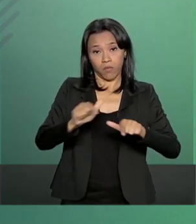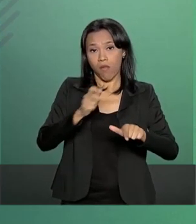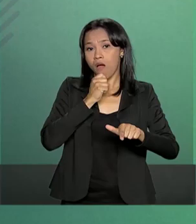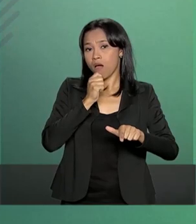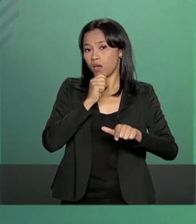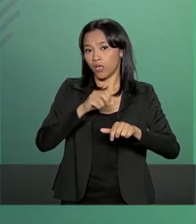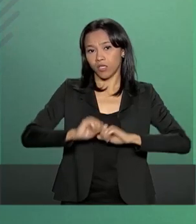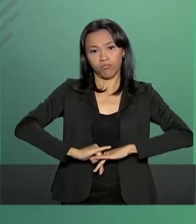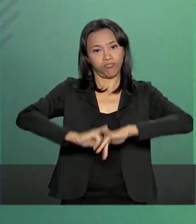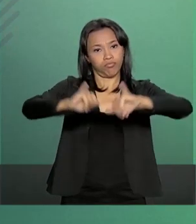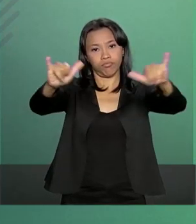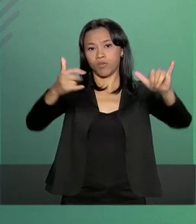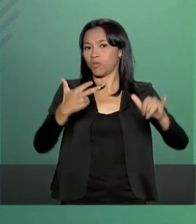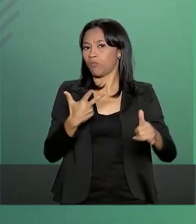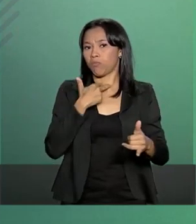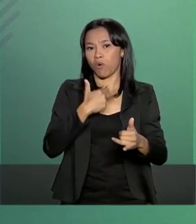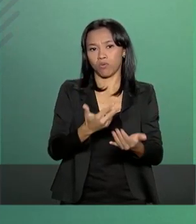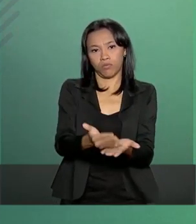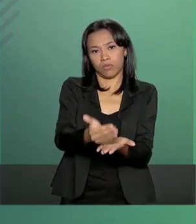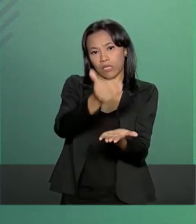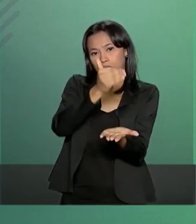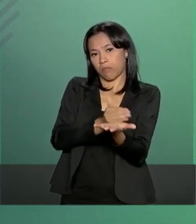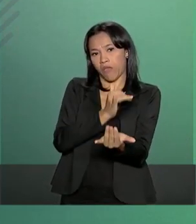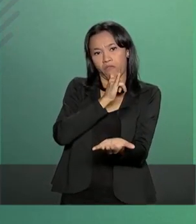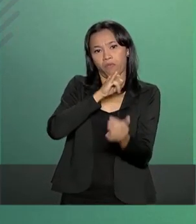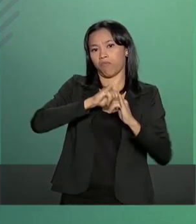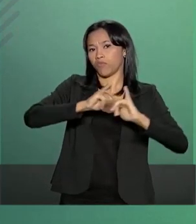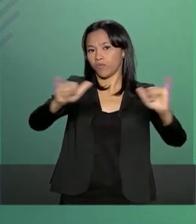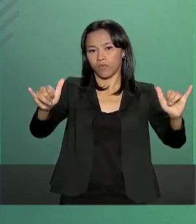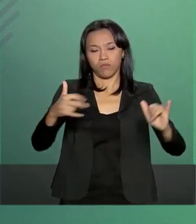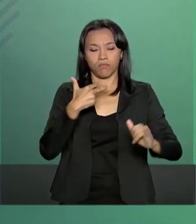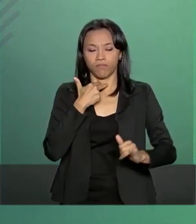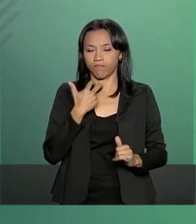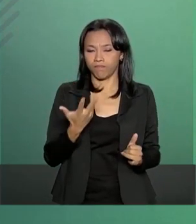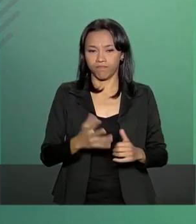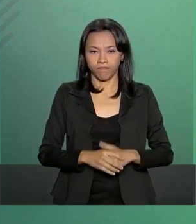não poderia antecipá-la, o que é natural.